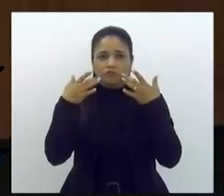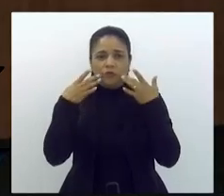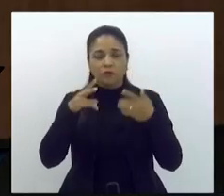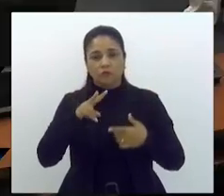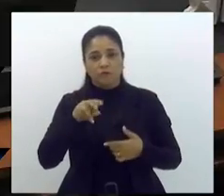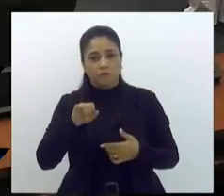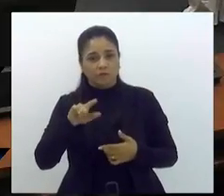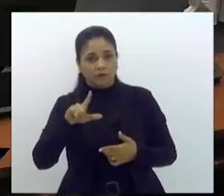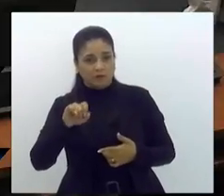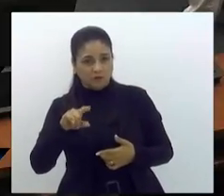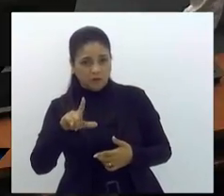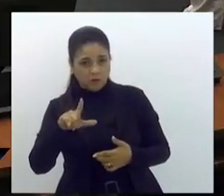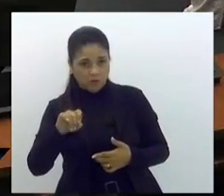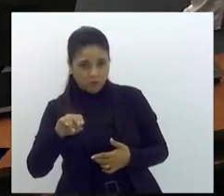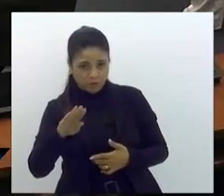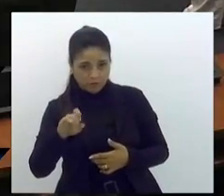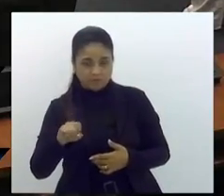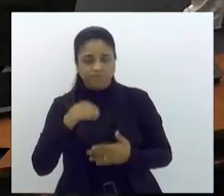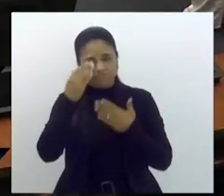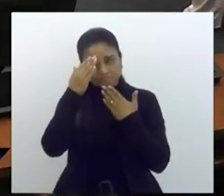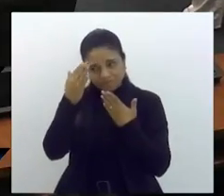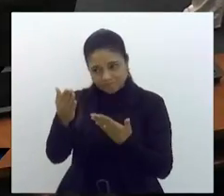Janeiro obrigada